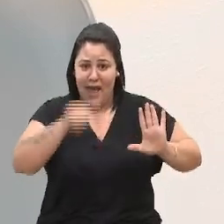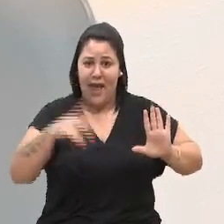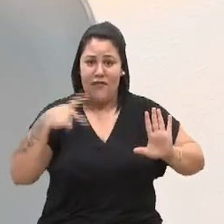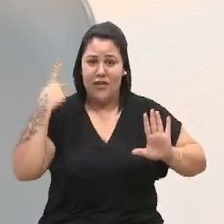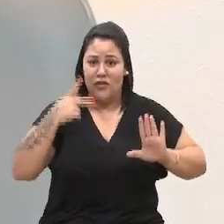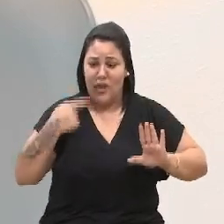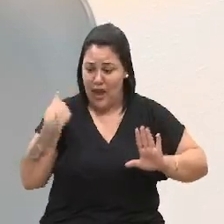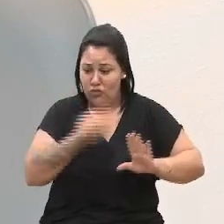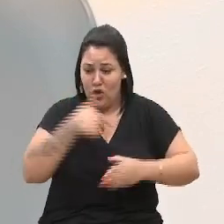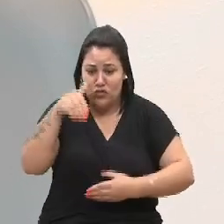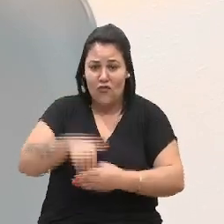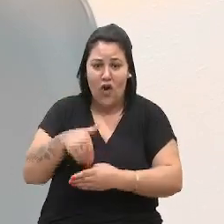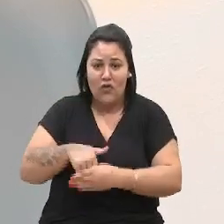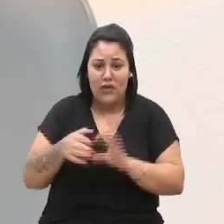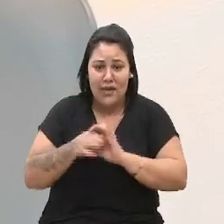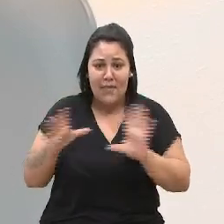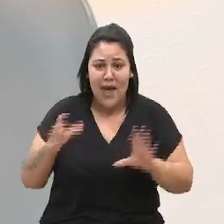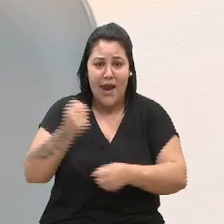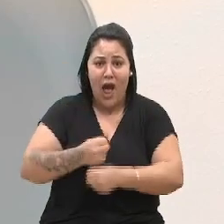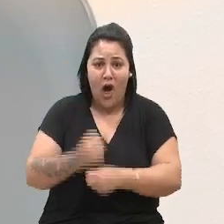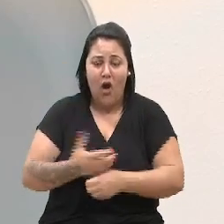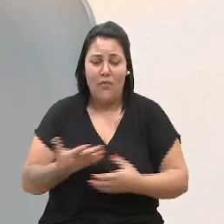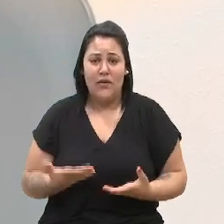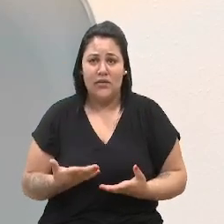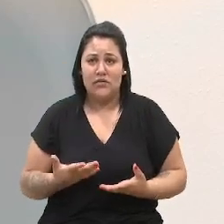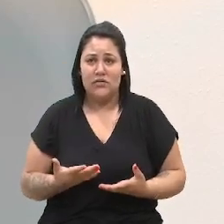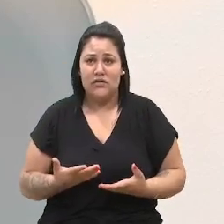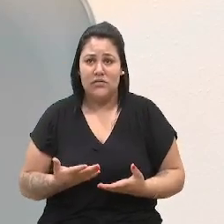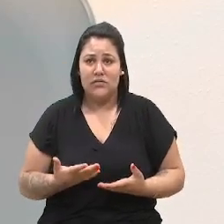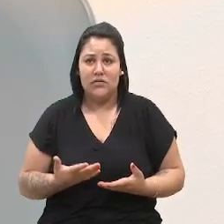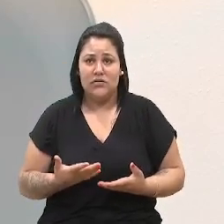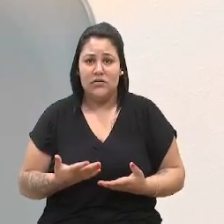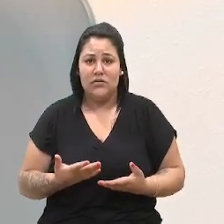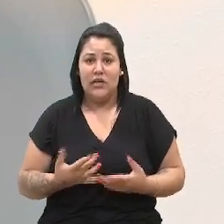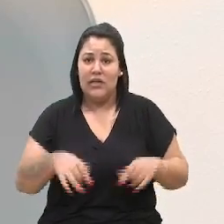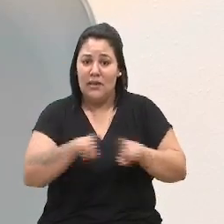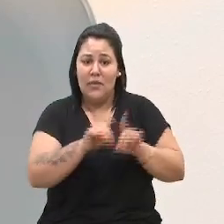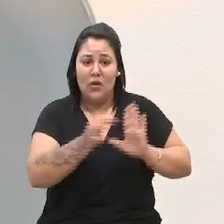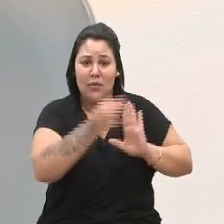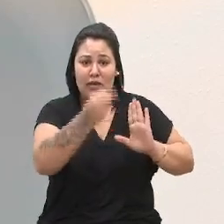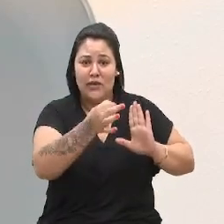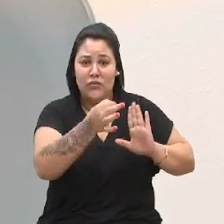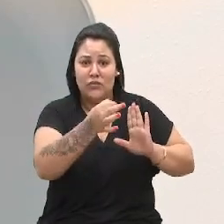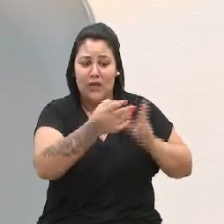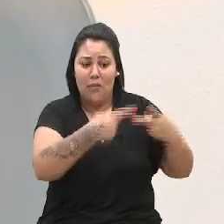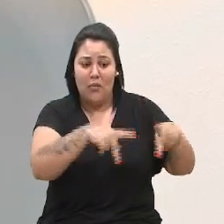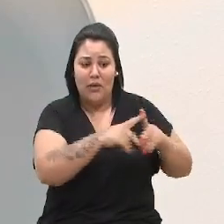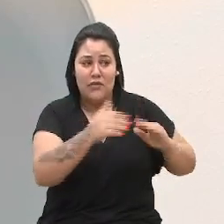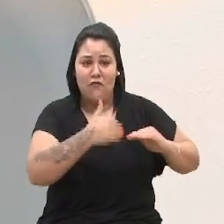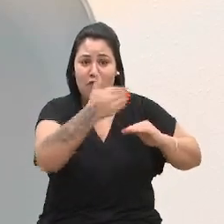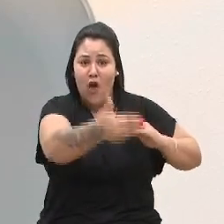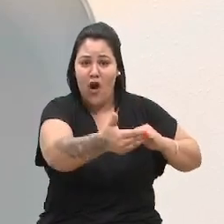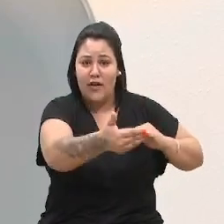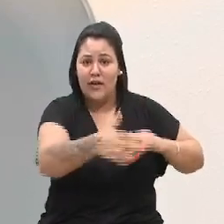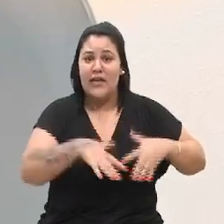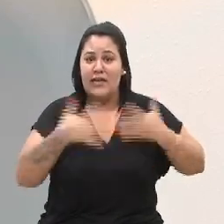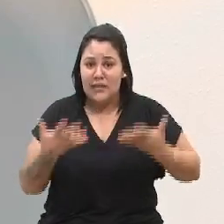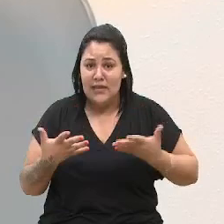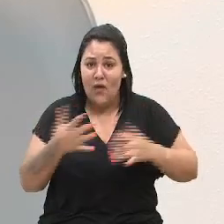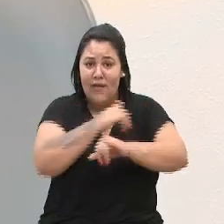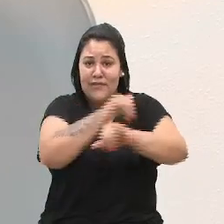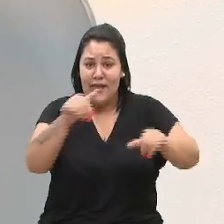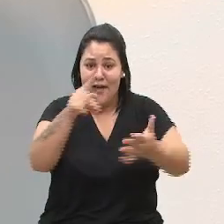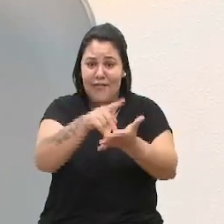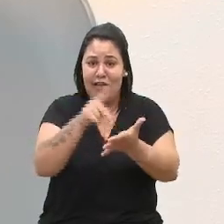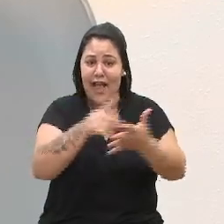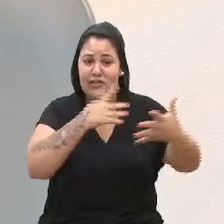voto nosso. E aqui o aval da população ali fora. Então a transparência que eu quero dar é essa. Quando eu vou fazer um